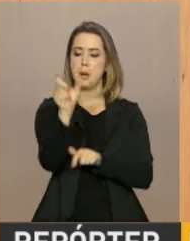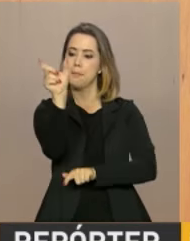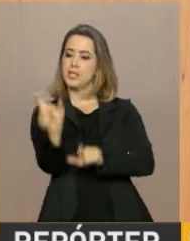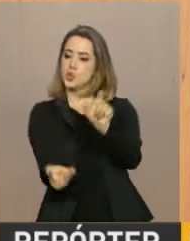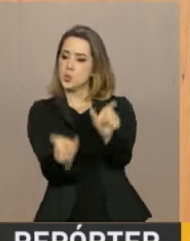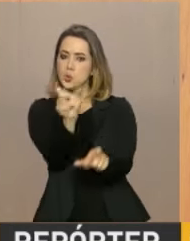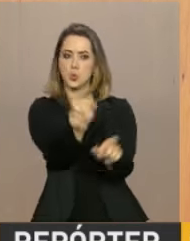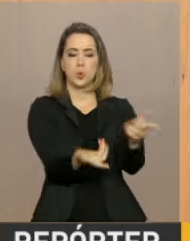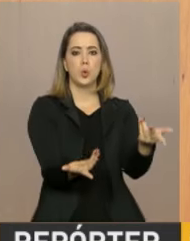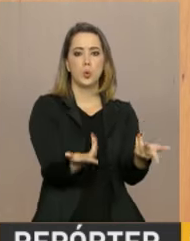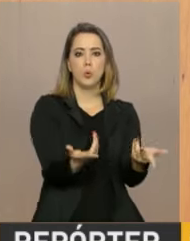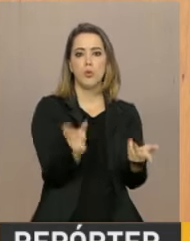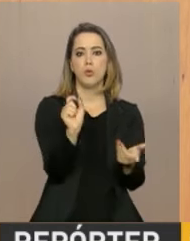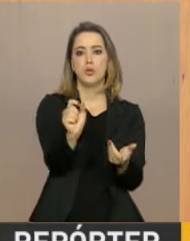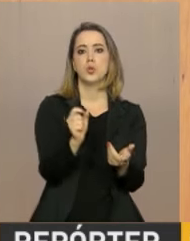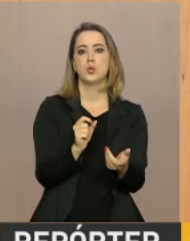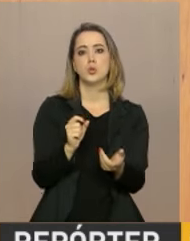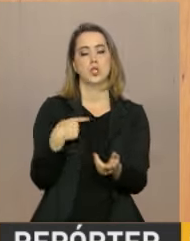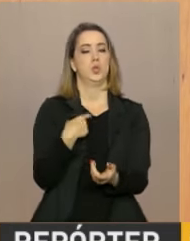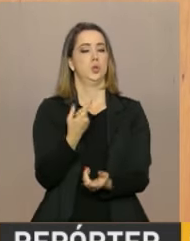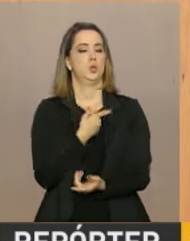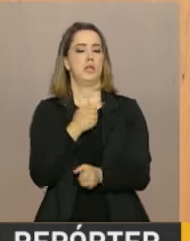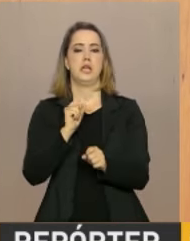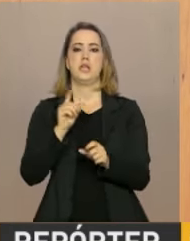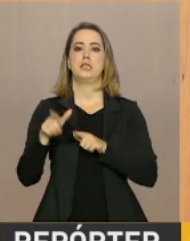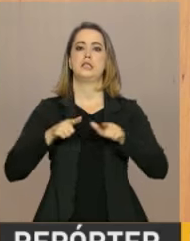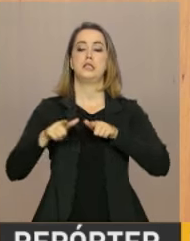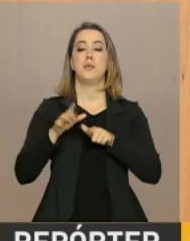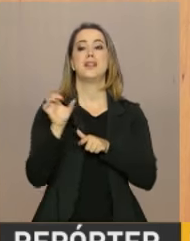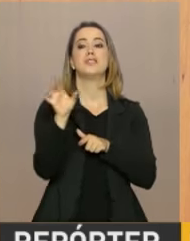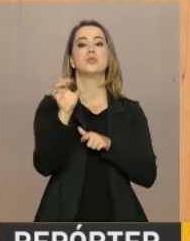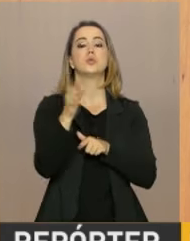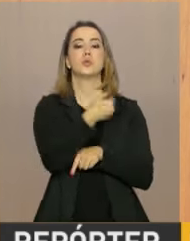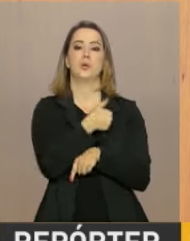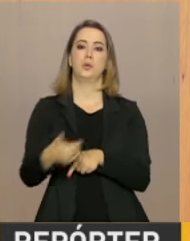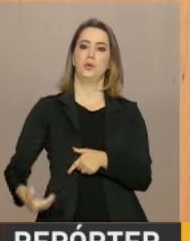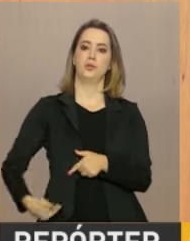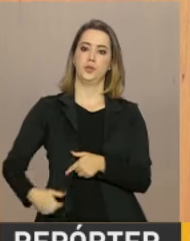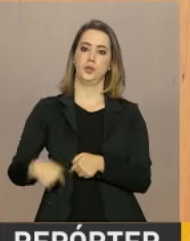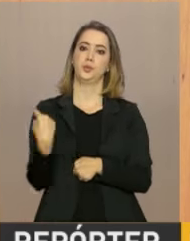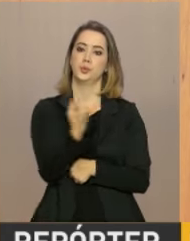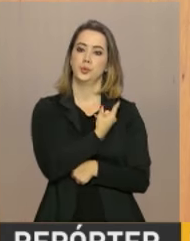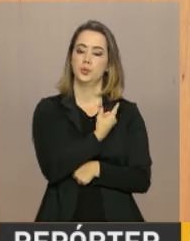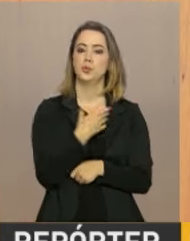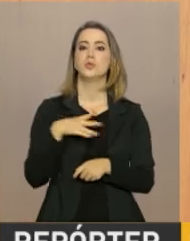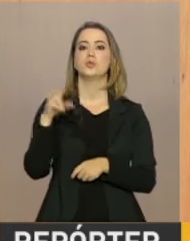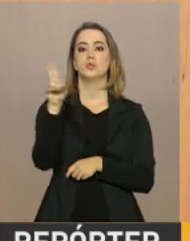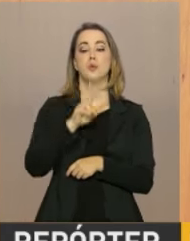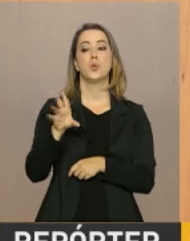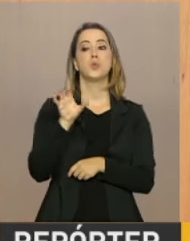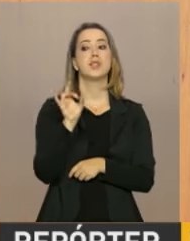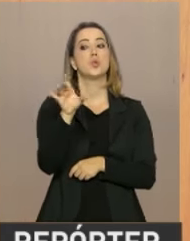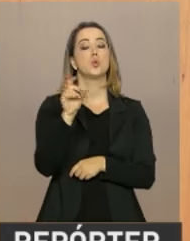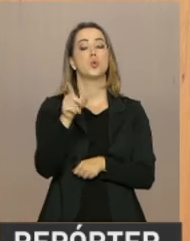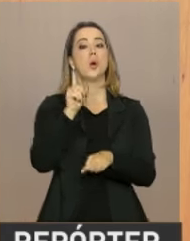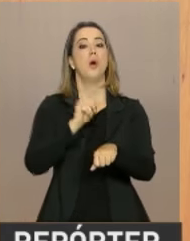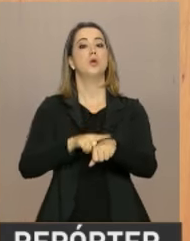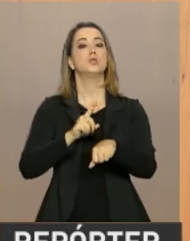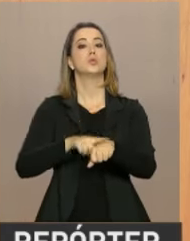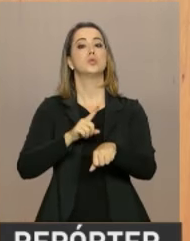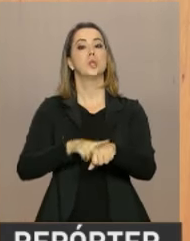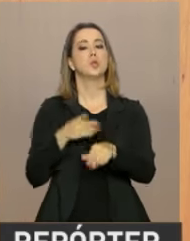serviço ele não estará atendendo exclusivamente a administração pública nós vamos utilizar o carro apenas durante a